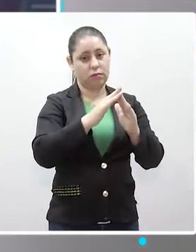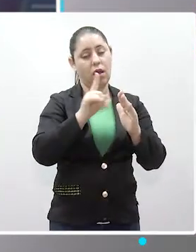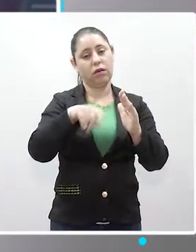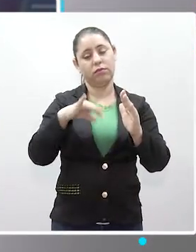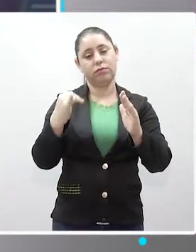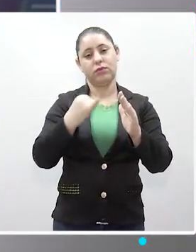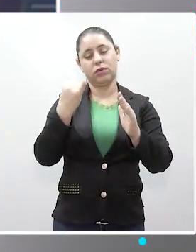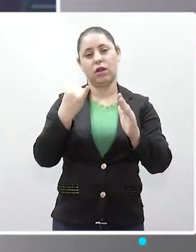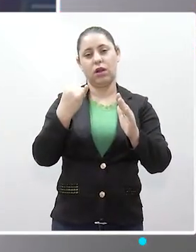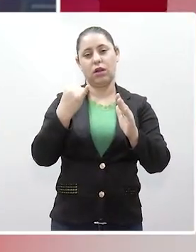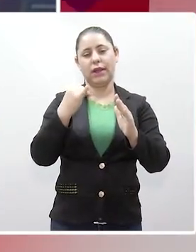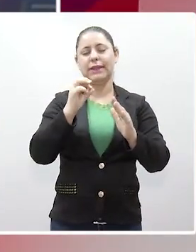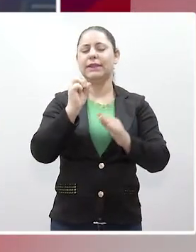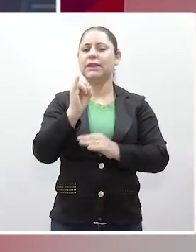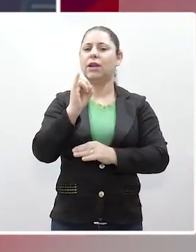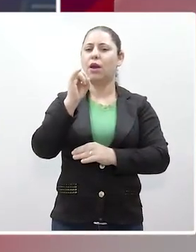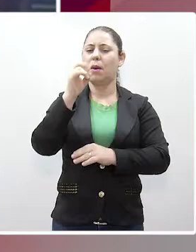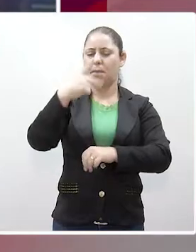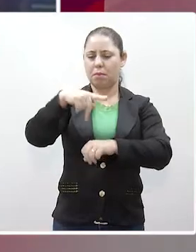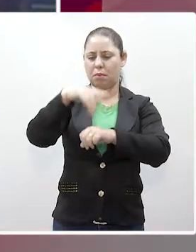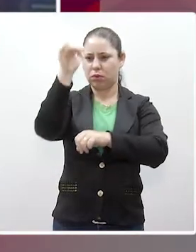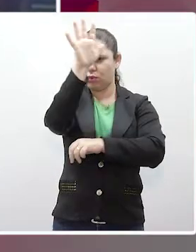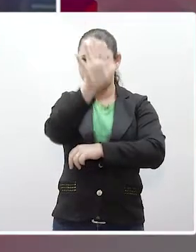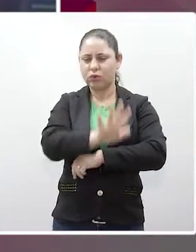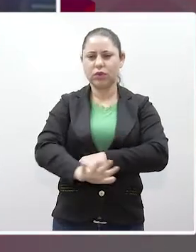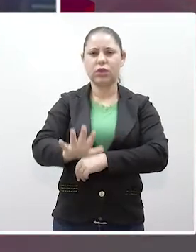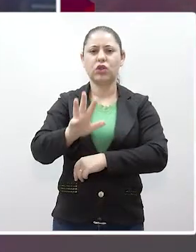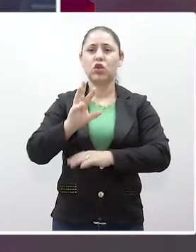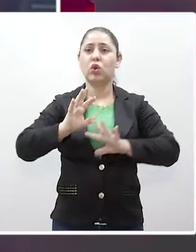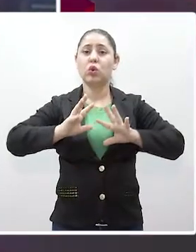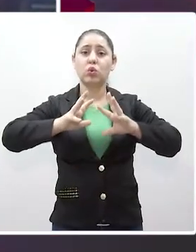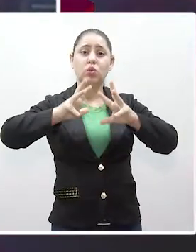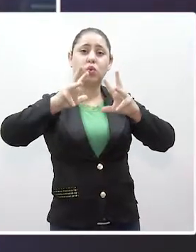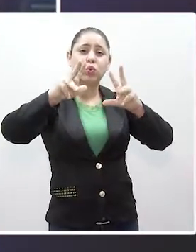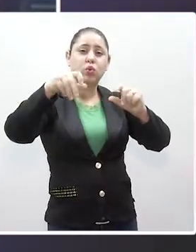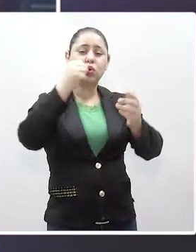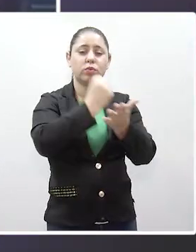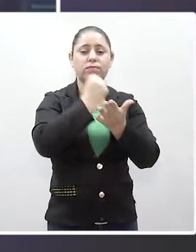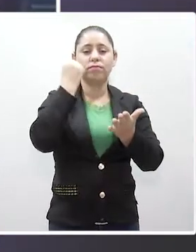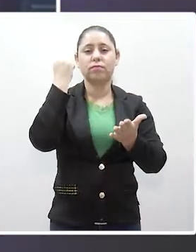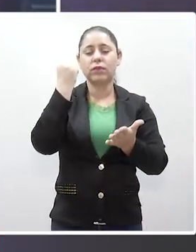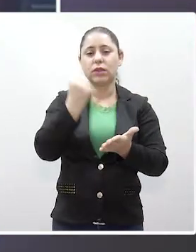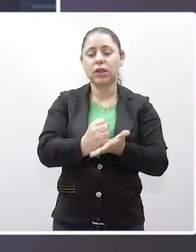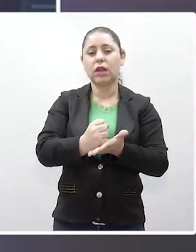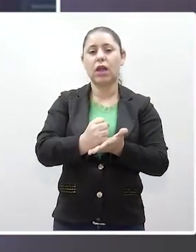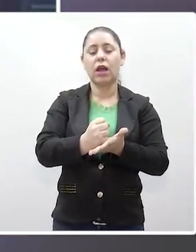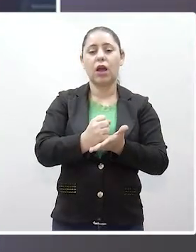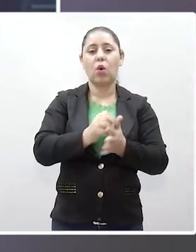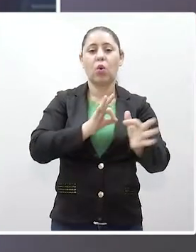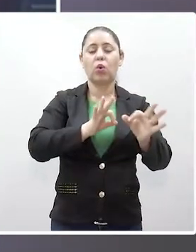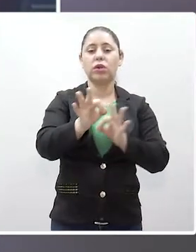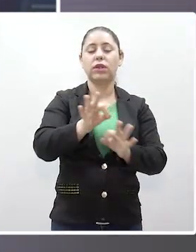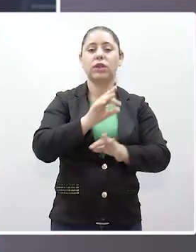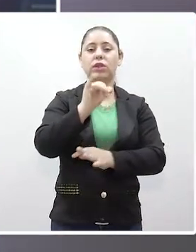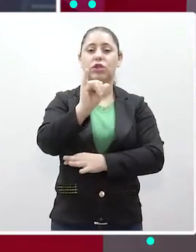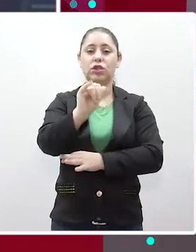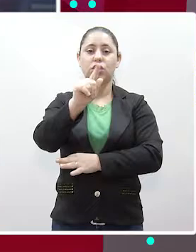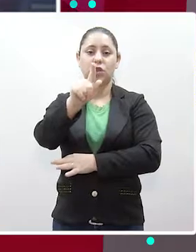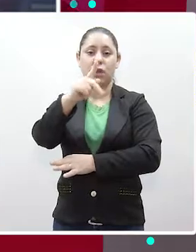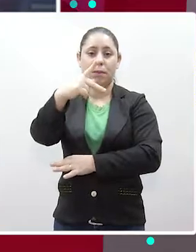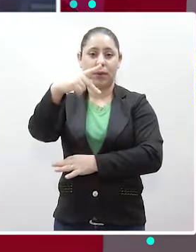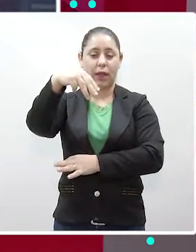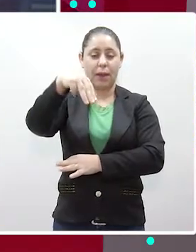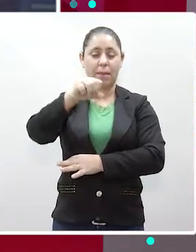no âmbito econômico nacional. Você já imaginou se todos os contratos fossem indexados ao IGPM e você